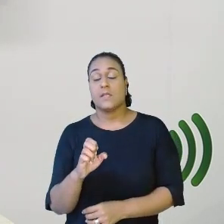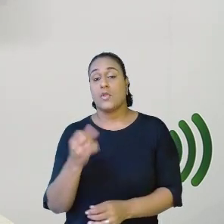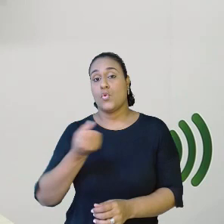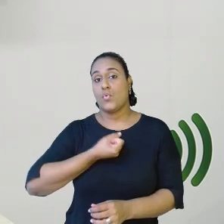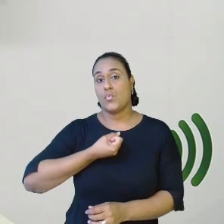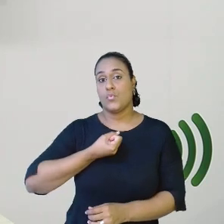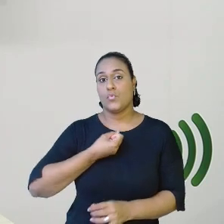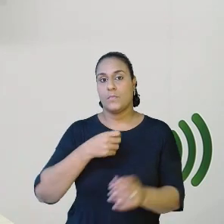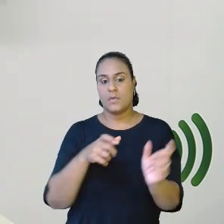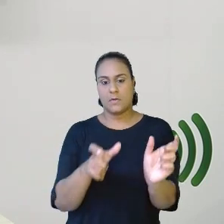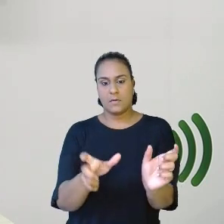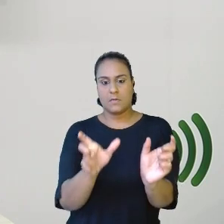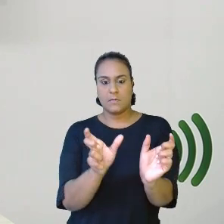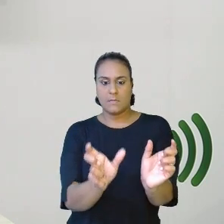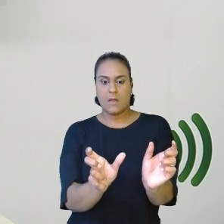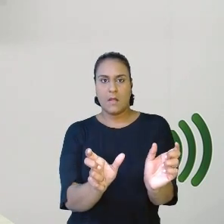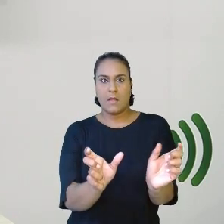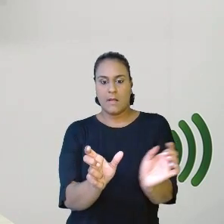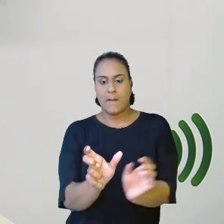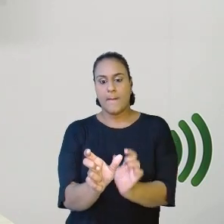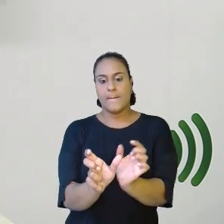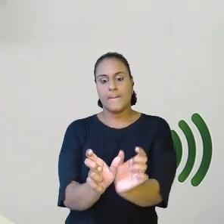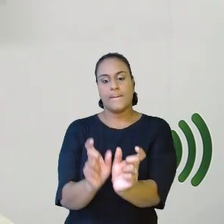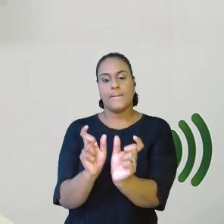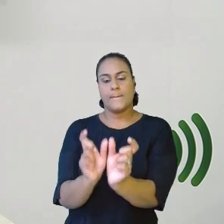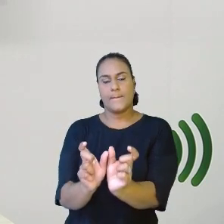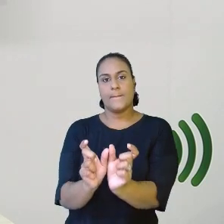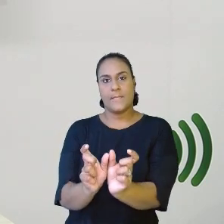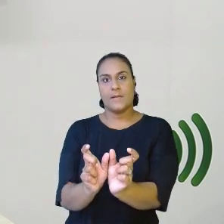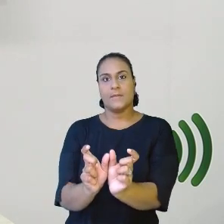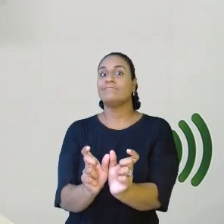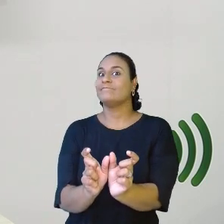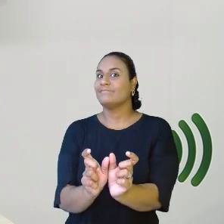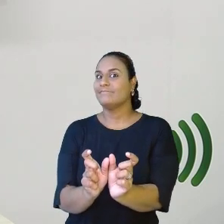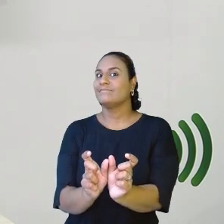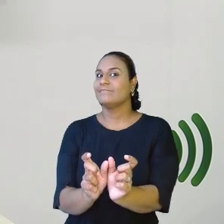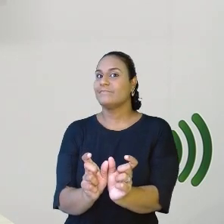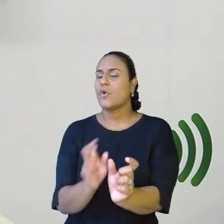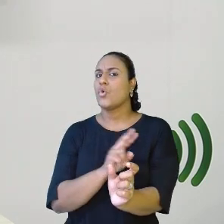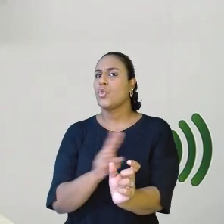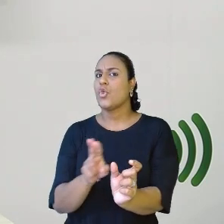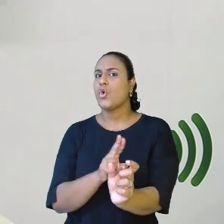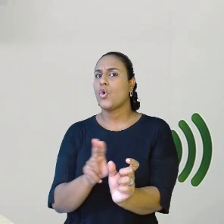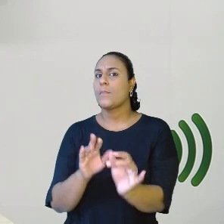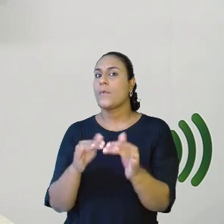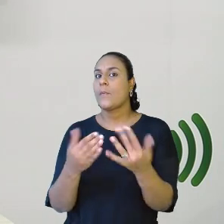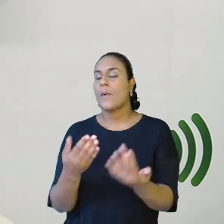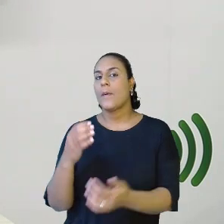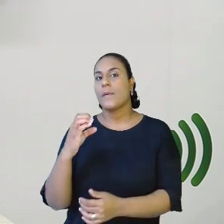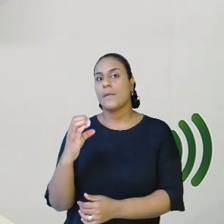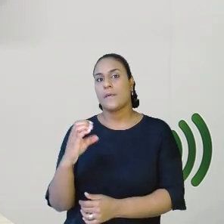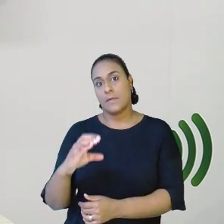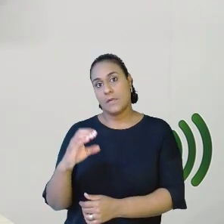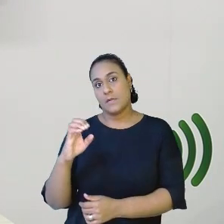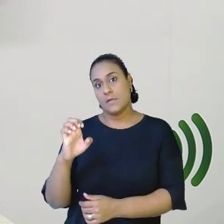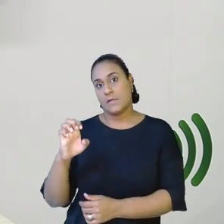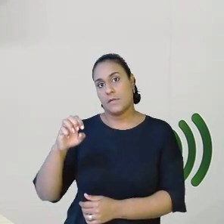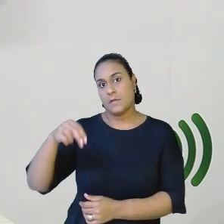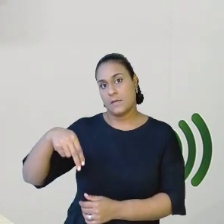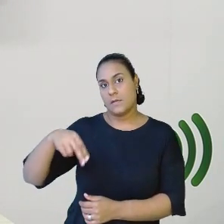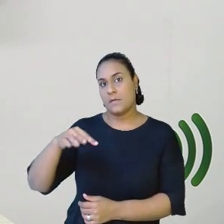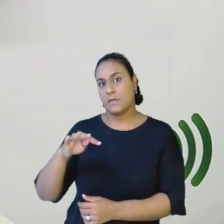na segunda casa após a vírgula, eu vou chamar essa parte decimal de centésimos. Por isso que